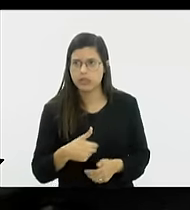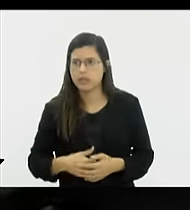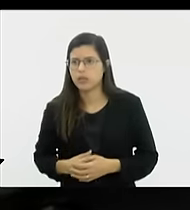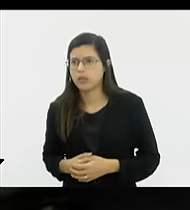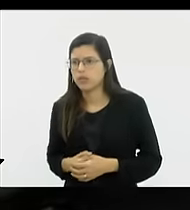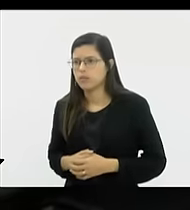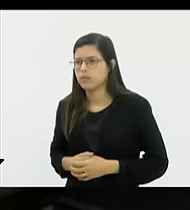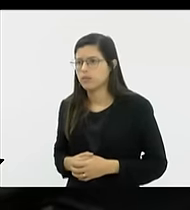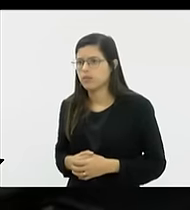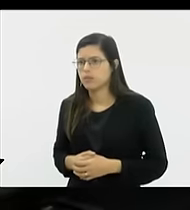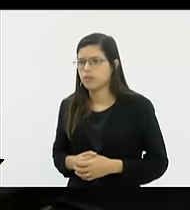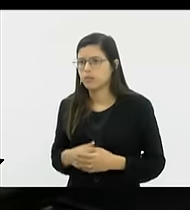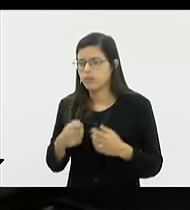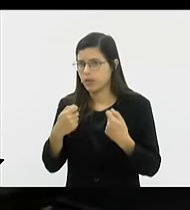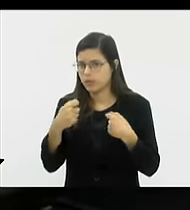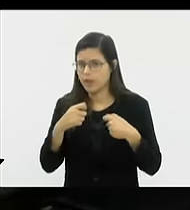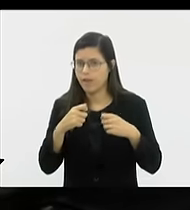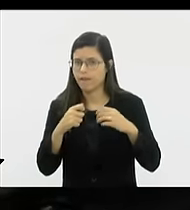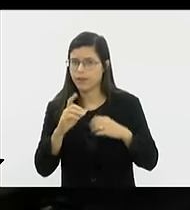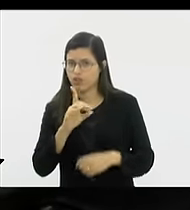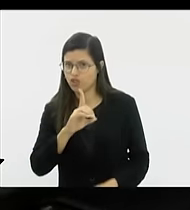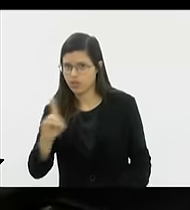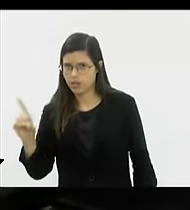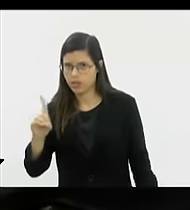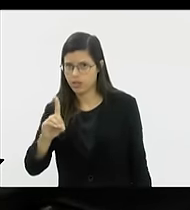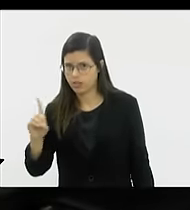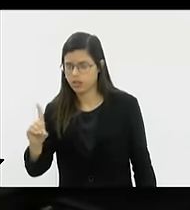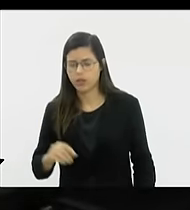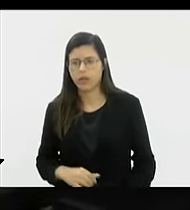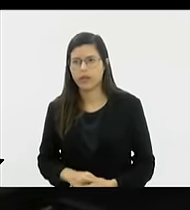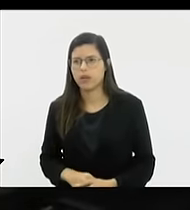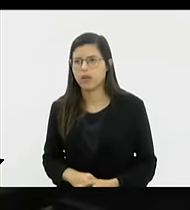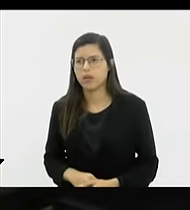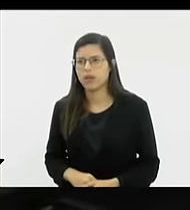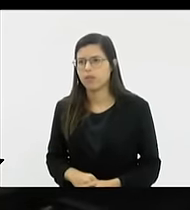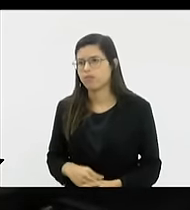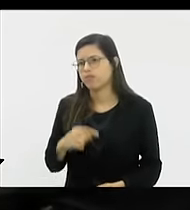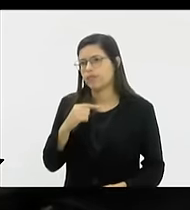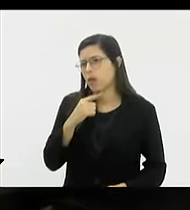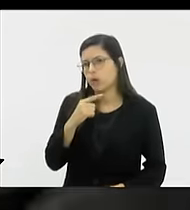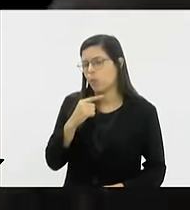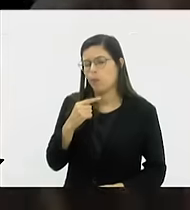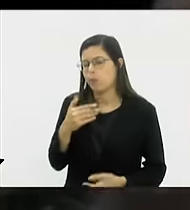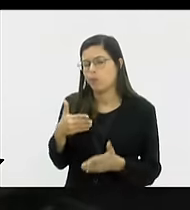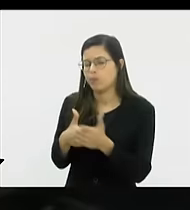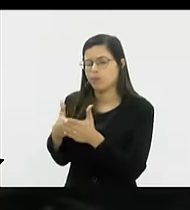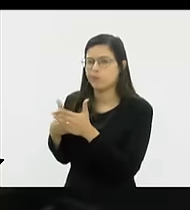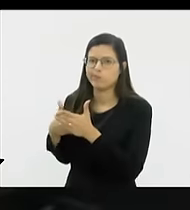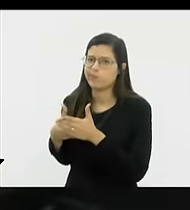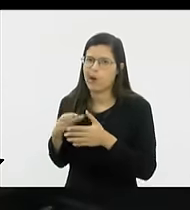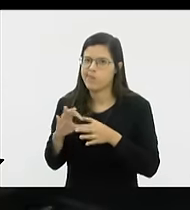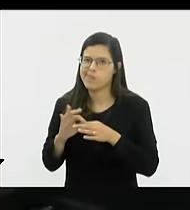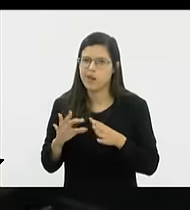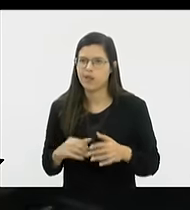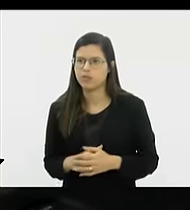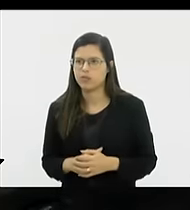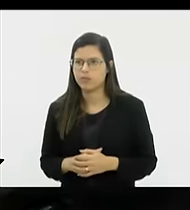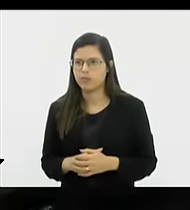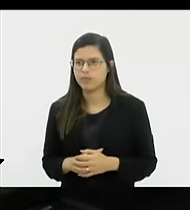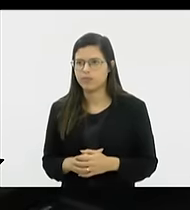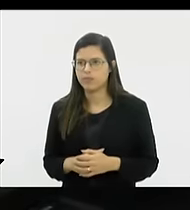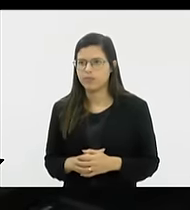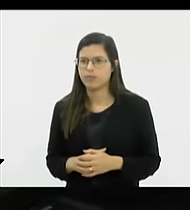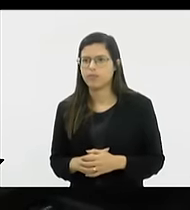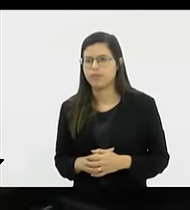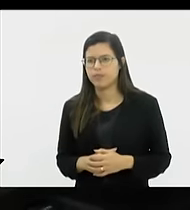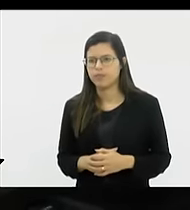tinha que entrar à direita, à direita, à direita, à direita não entra, porque não deixa. Deputado Alan, deputado Alan. Ela vai entrar aqui. Aí a